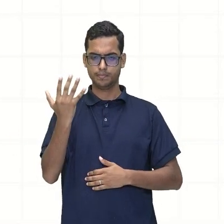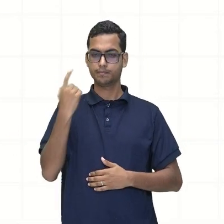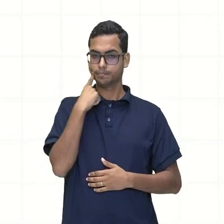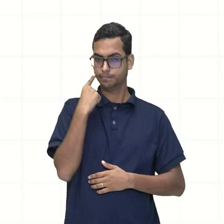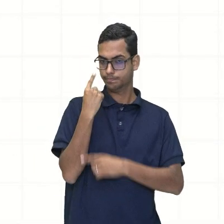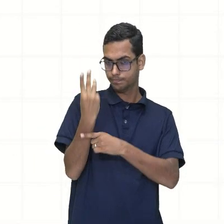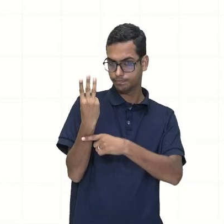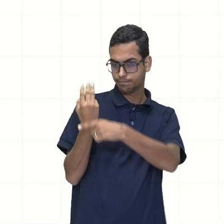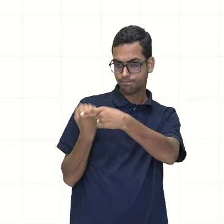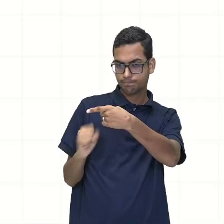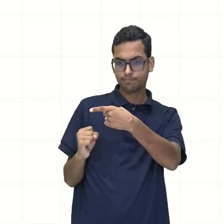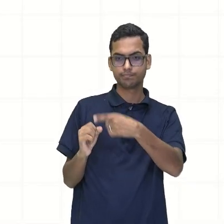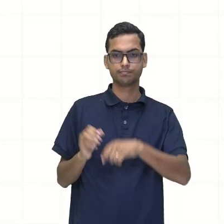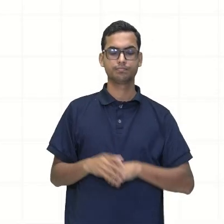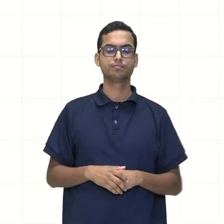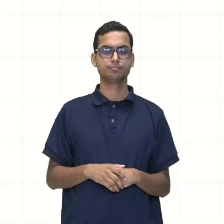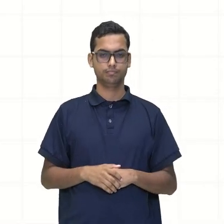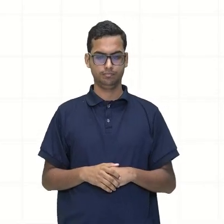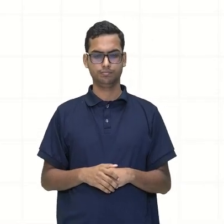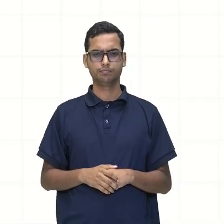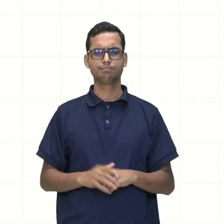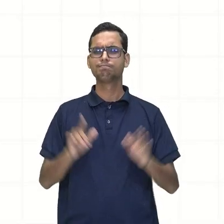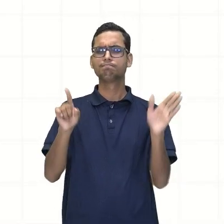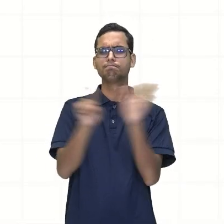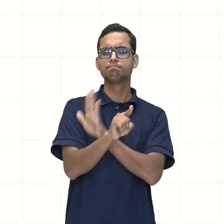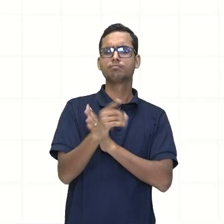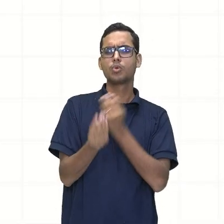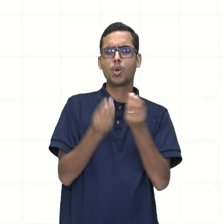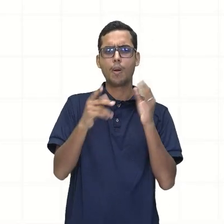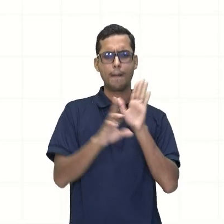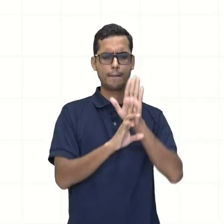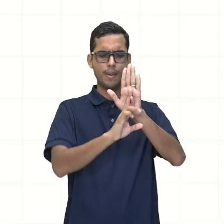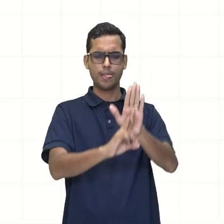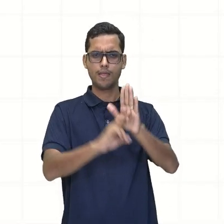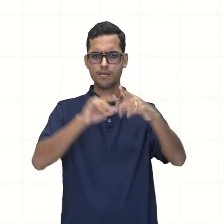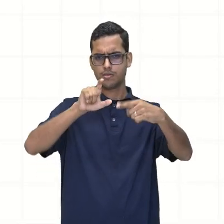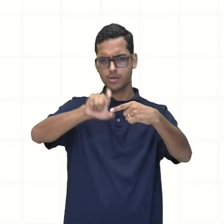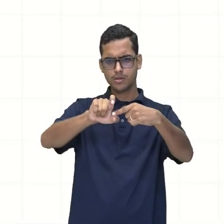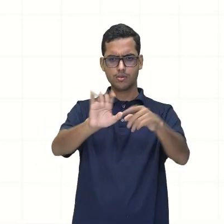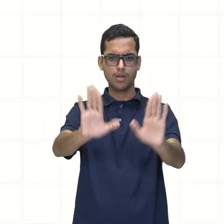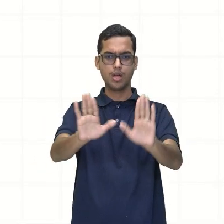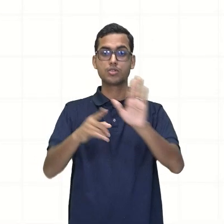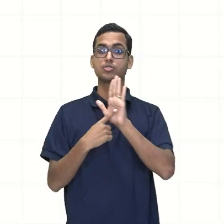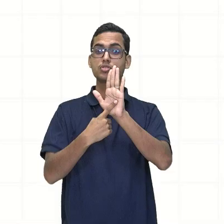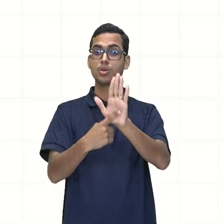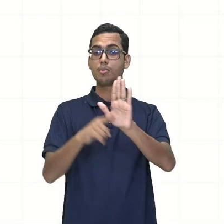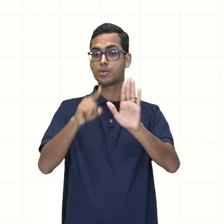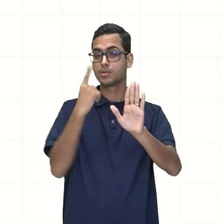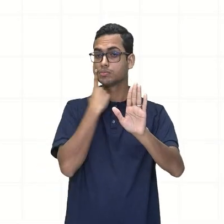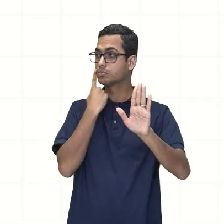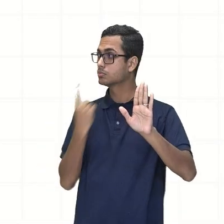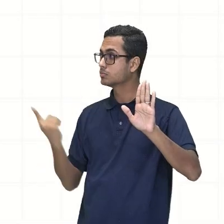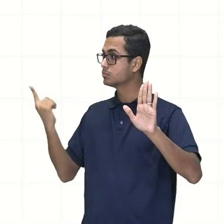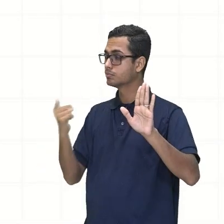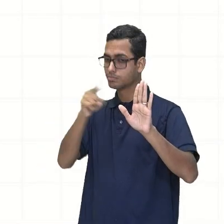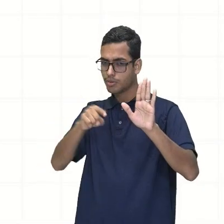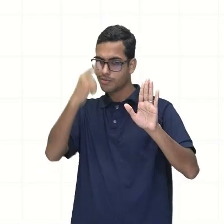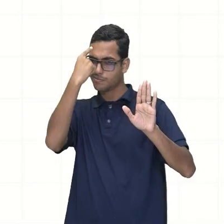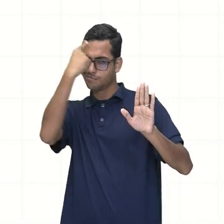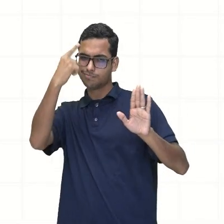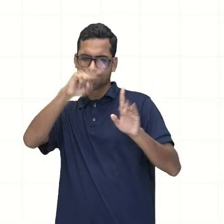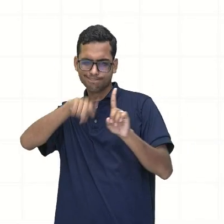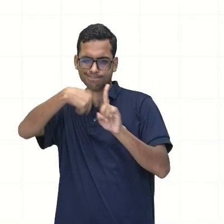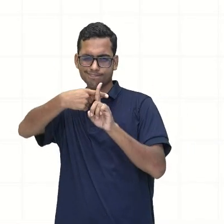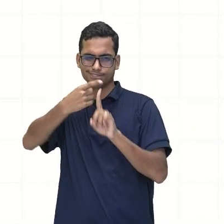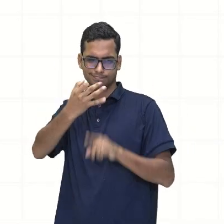perguntando, não está dizendo para você representar como fração, né? Isso aqui que eu coloquei para vocês é só algo a mais aqui